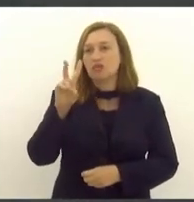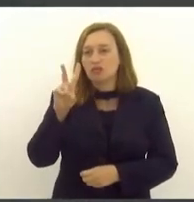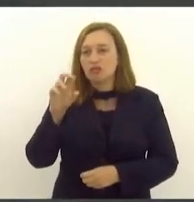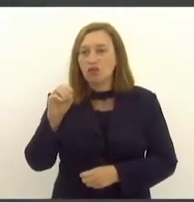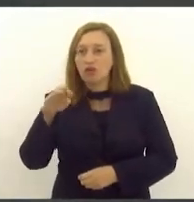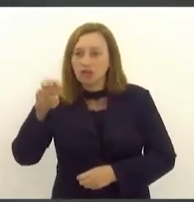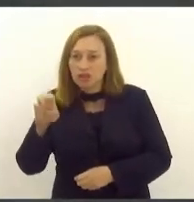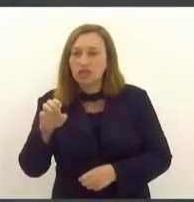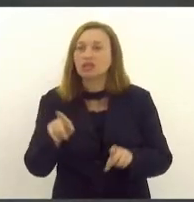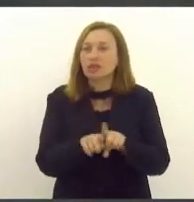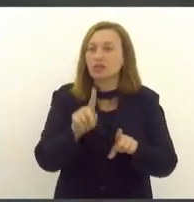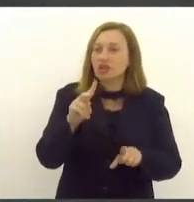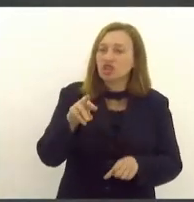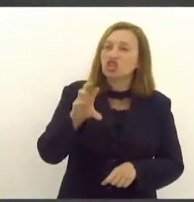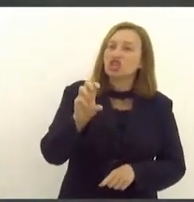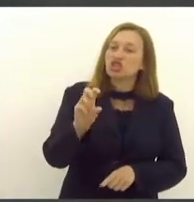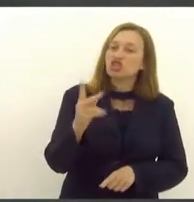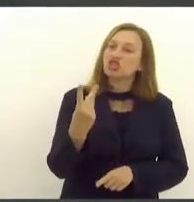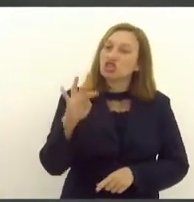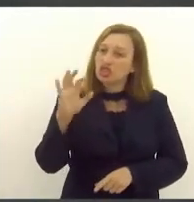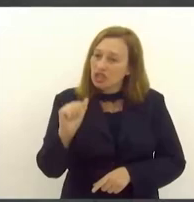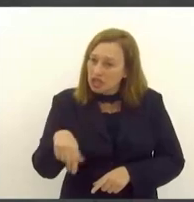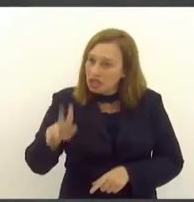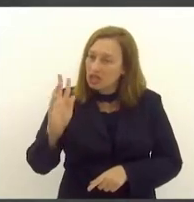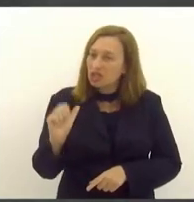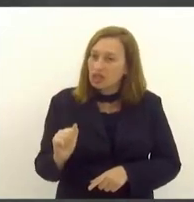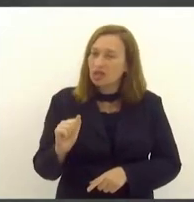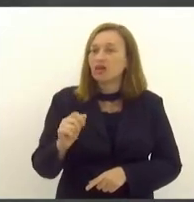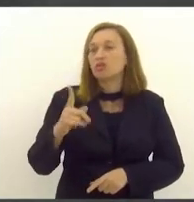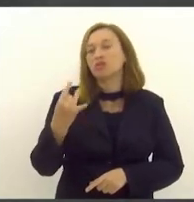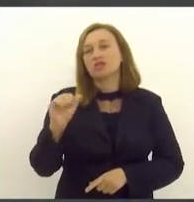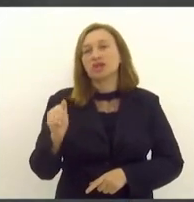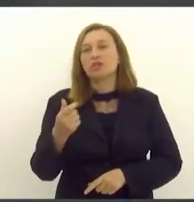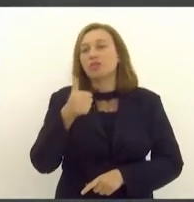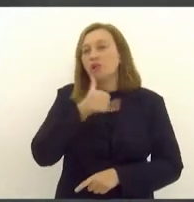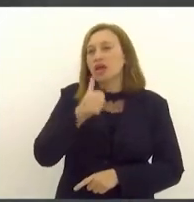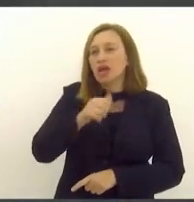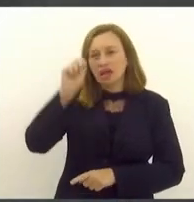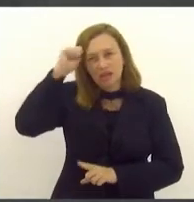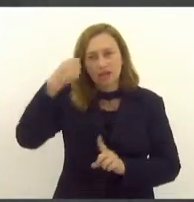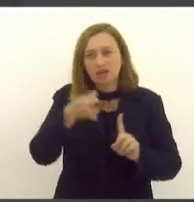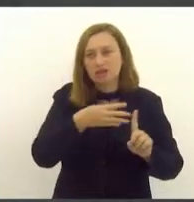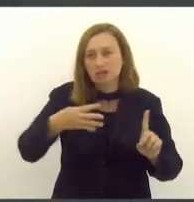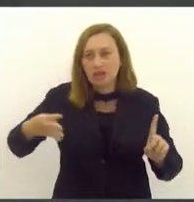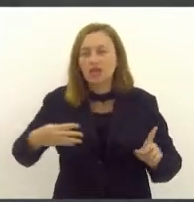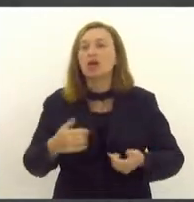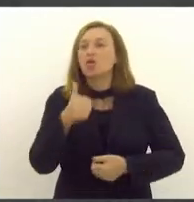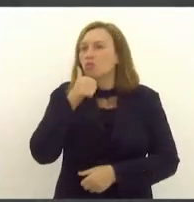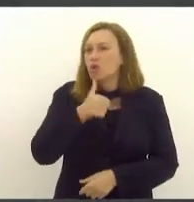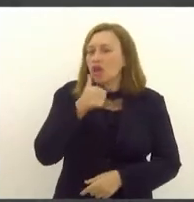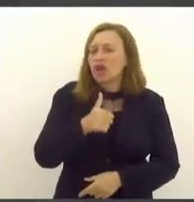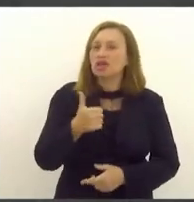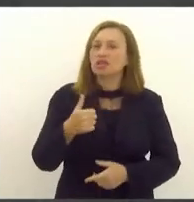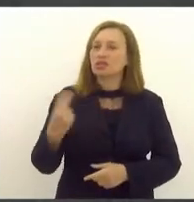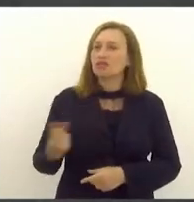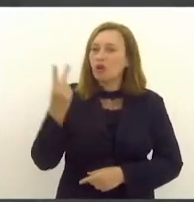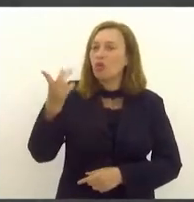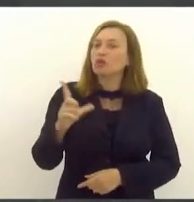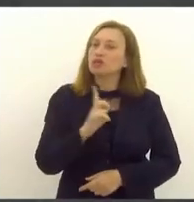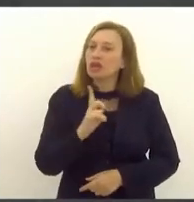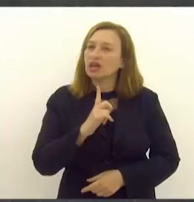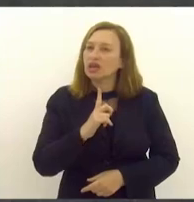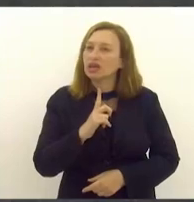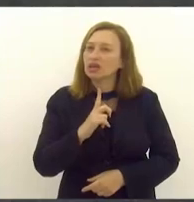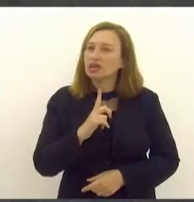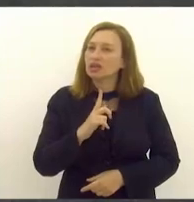Chiquinha Gonzaga dentre tantas mulheres e principalmente mulheres negras mulheres lbts que merecem serem